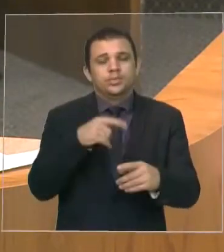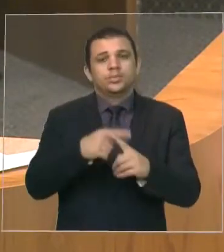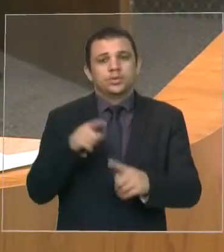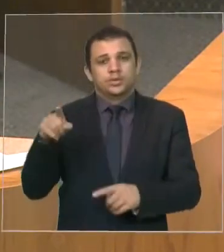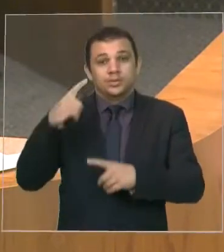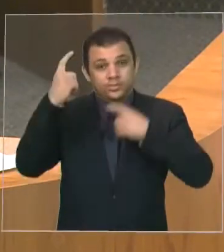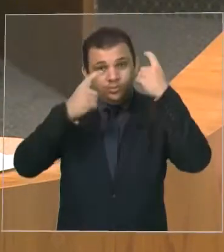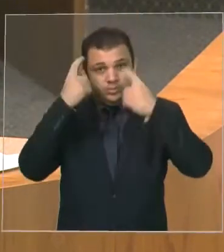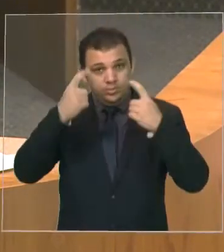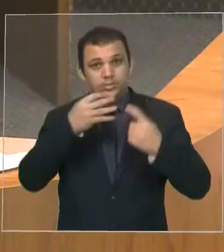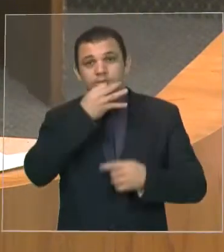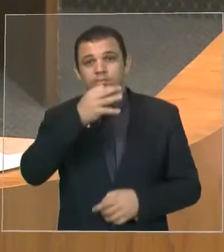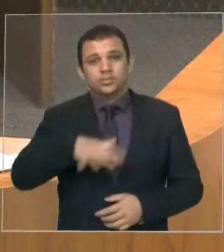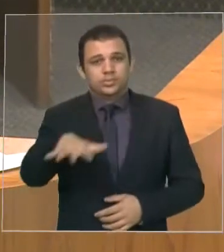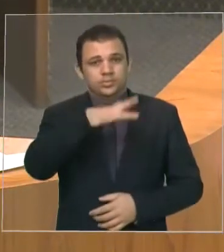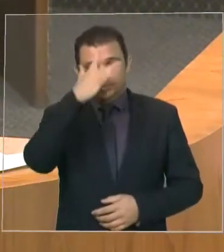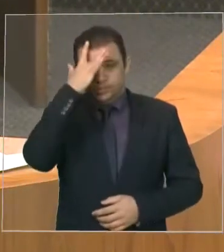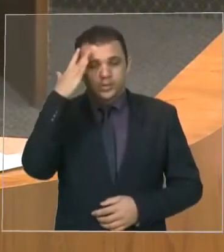ruim.